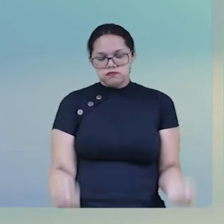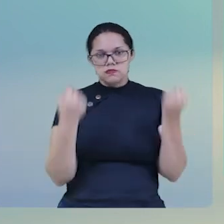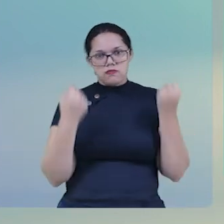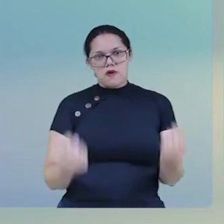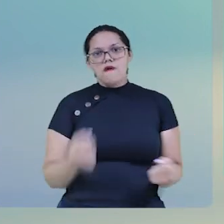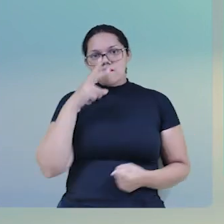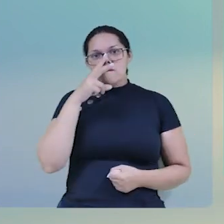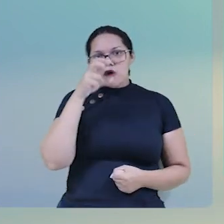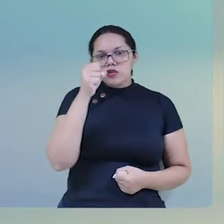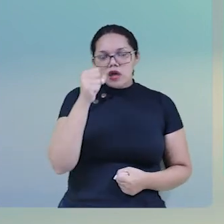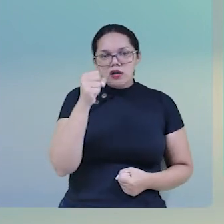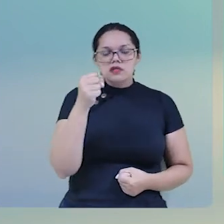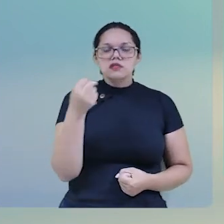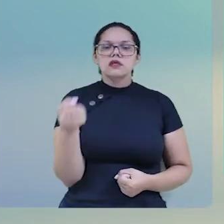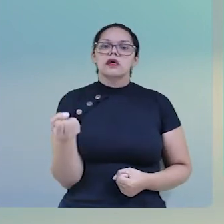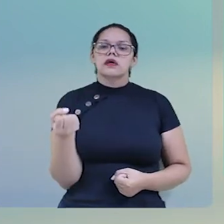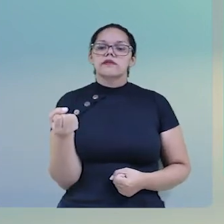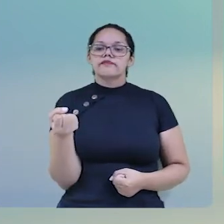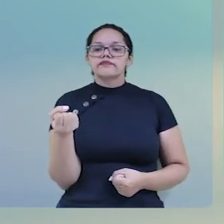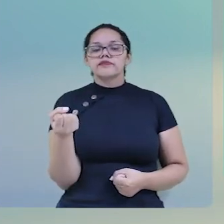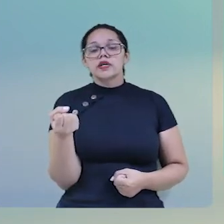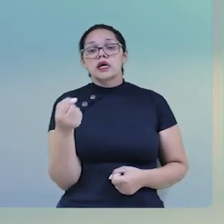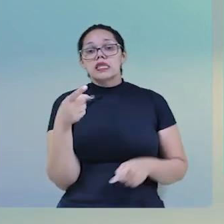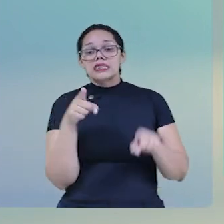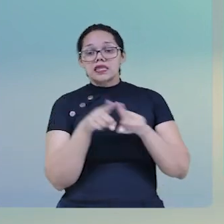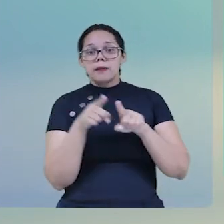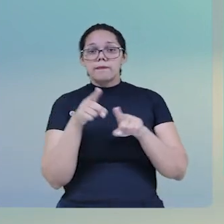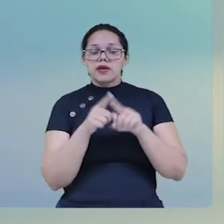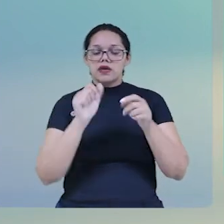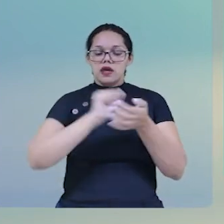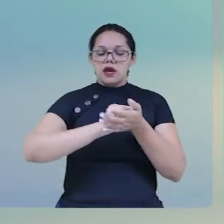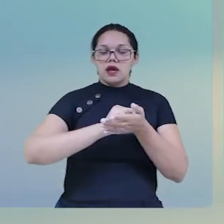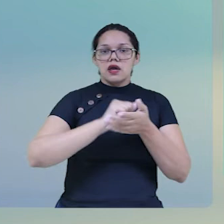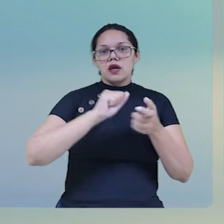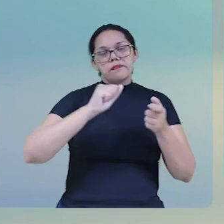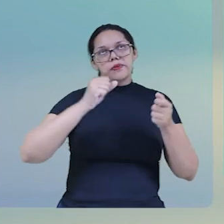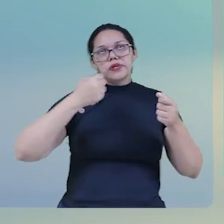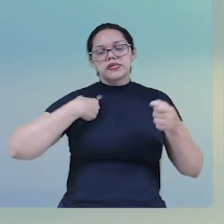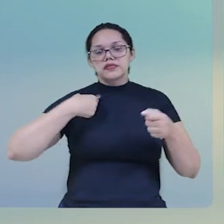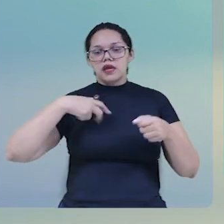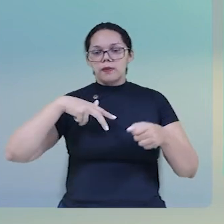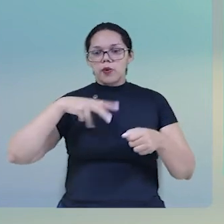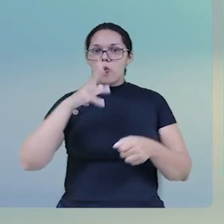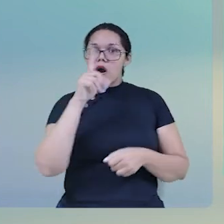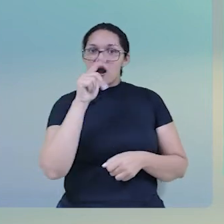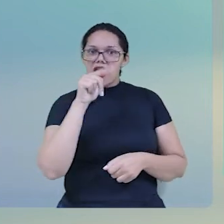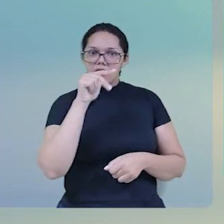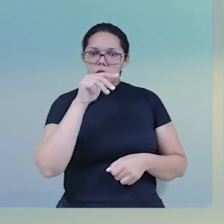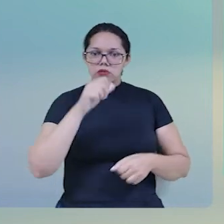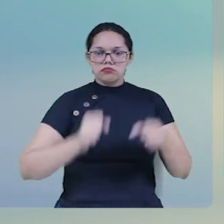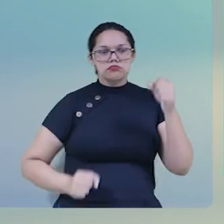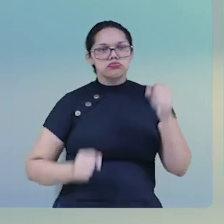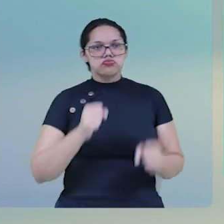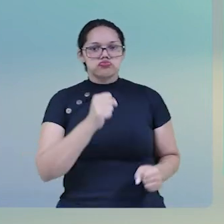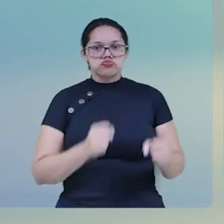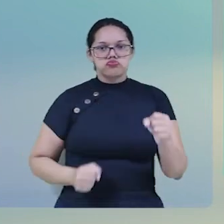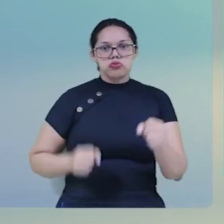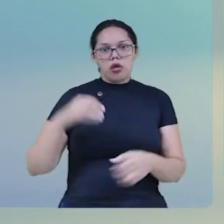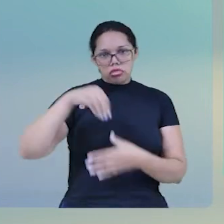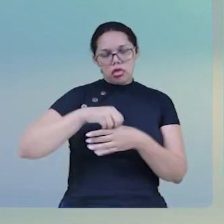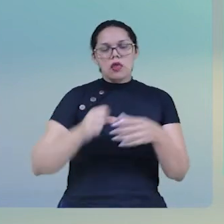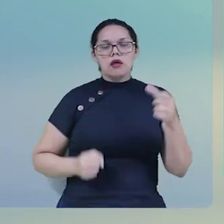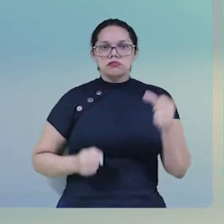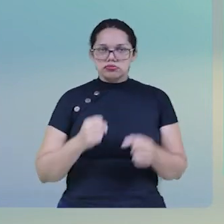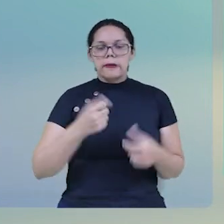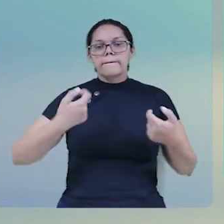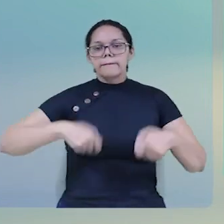muscular. Indicamos aí a musculação, atividades também de hidroginástica, porém a musculação, nesse